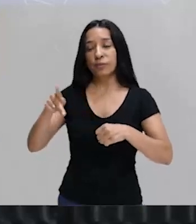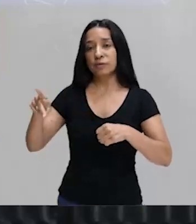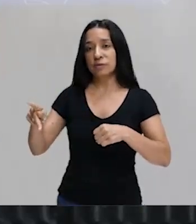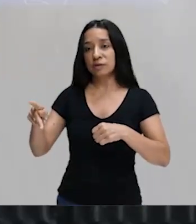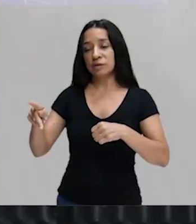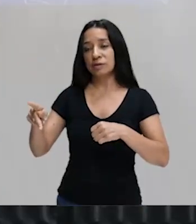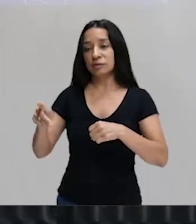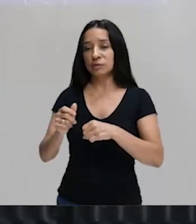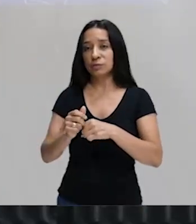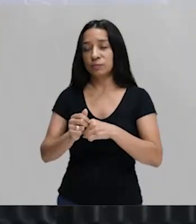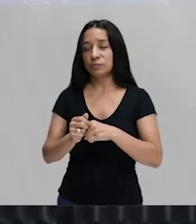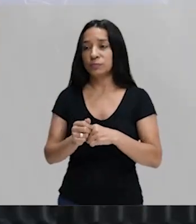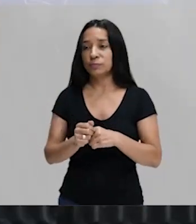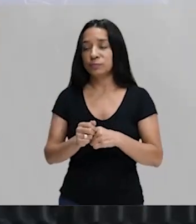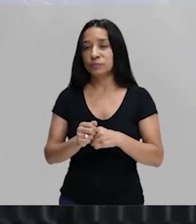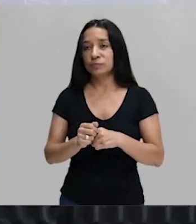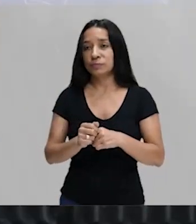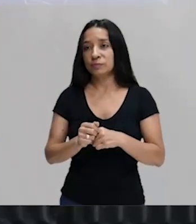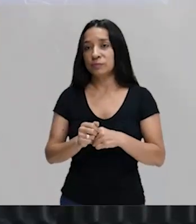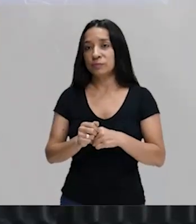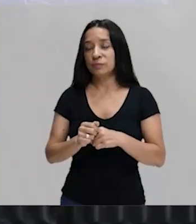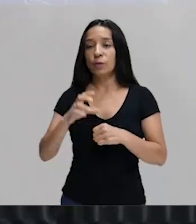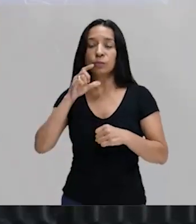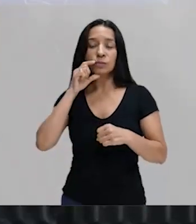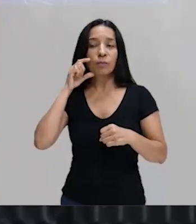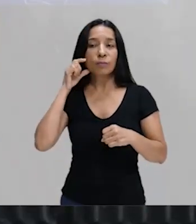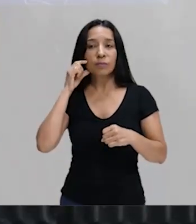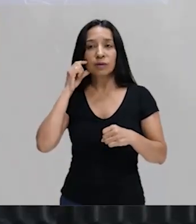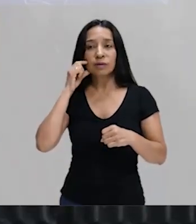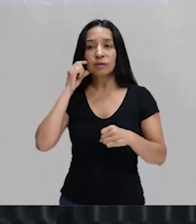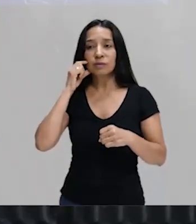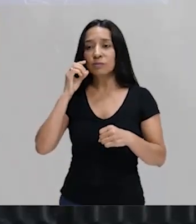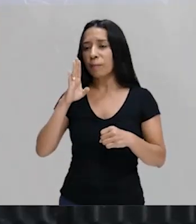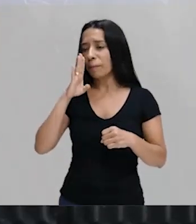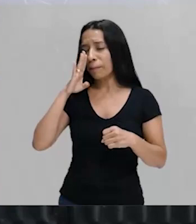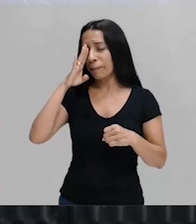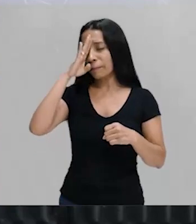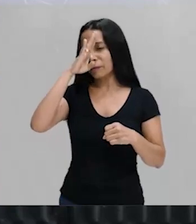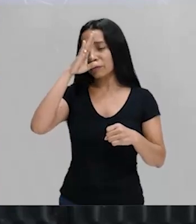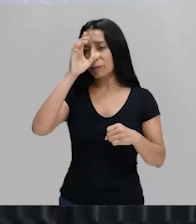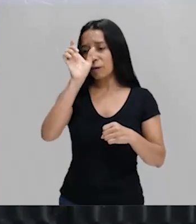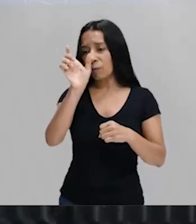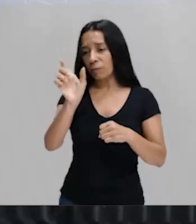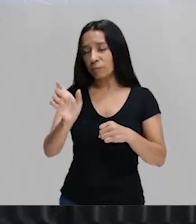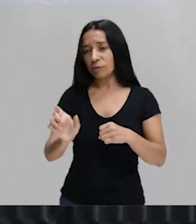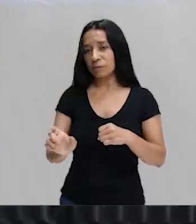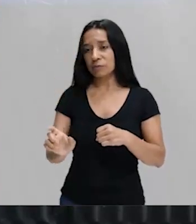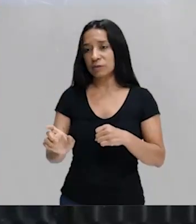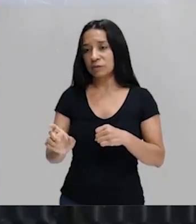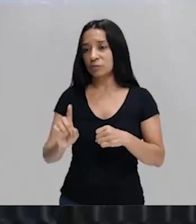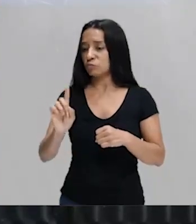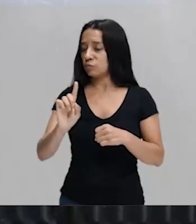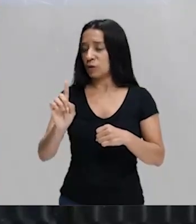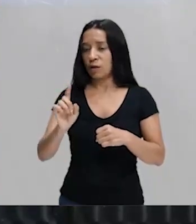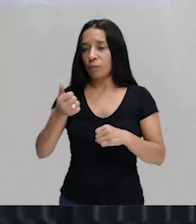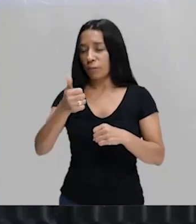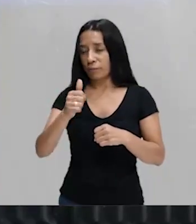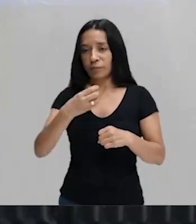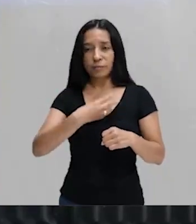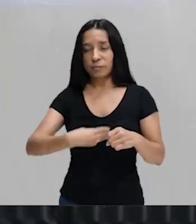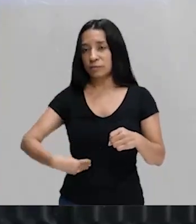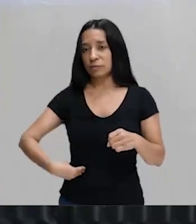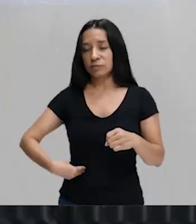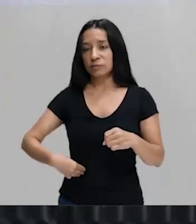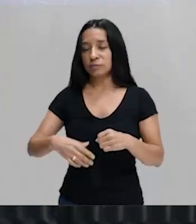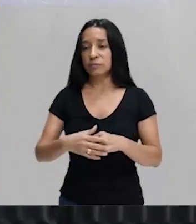E o Dom Pedro, ele é o personagem principal do nosso parlamentarismo. Né? Não é o primeiro-ministro, ele é o grande